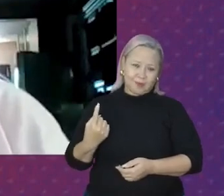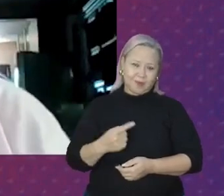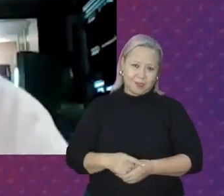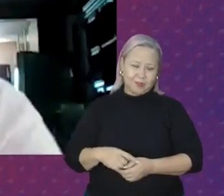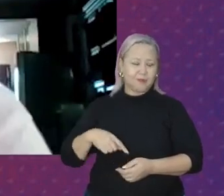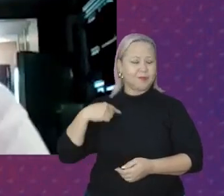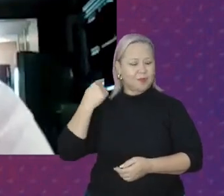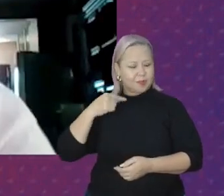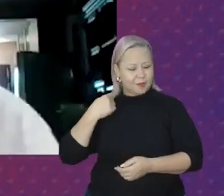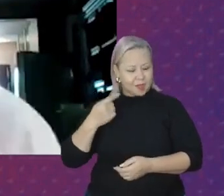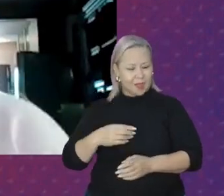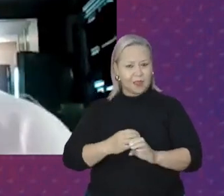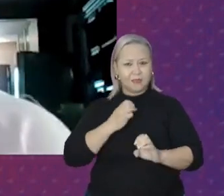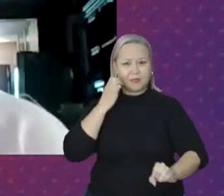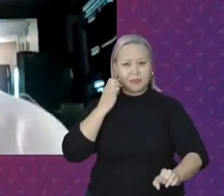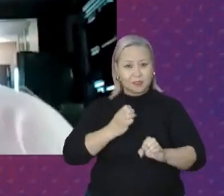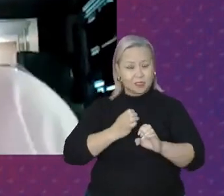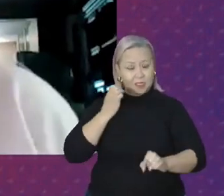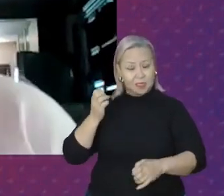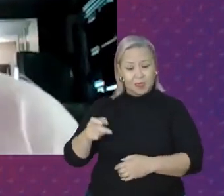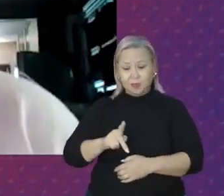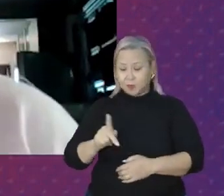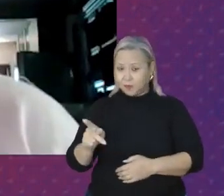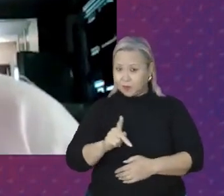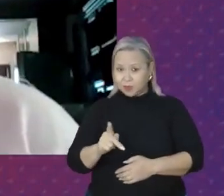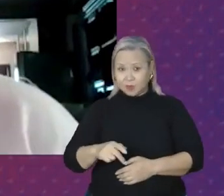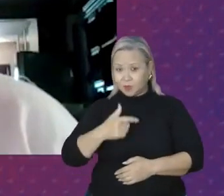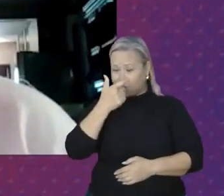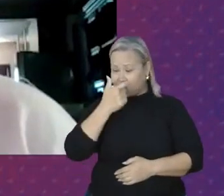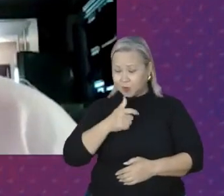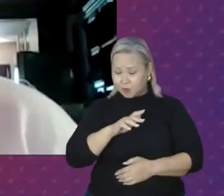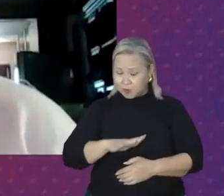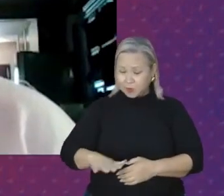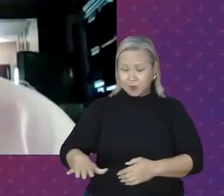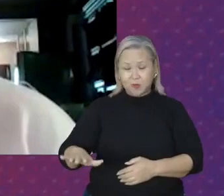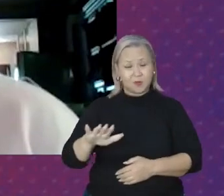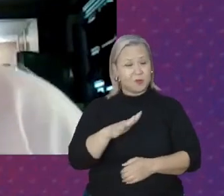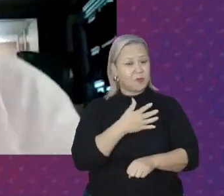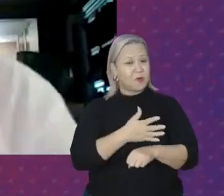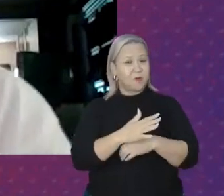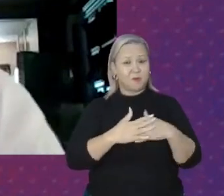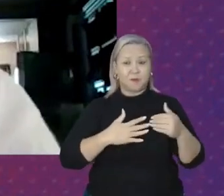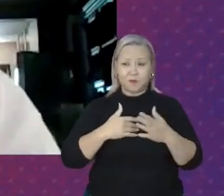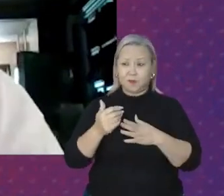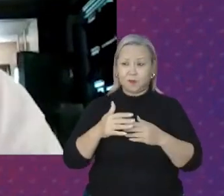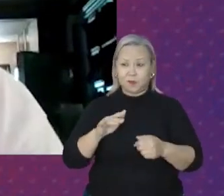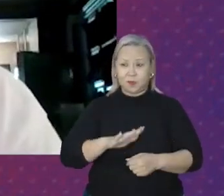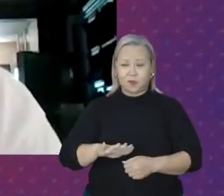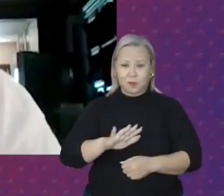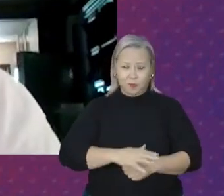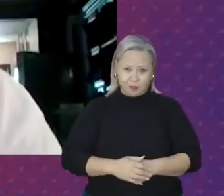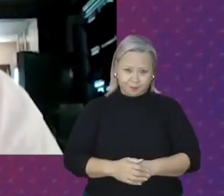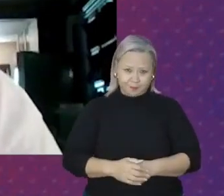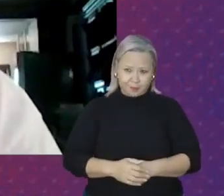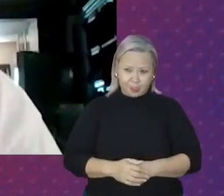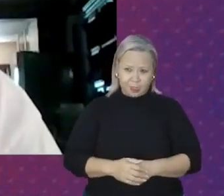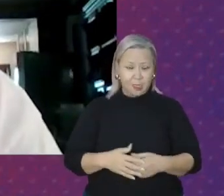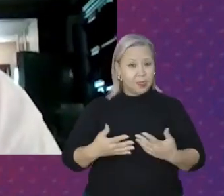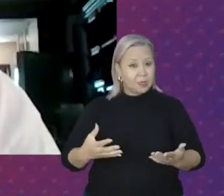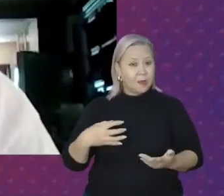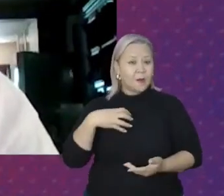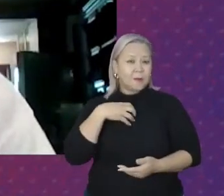advogadas, somos enfermeiras, somos professoras, somos população em situação de rua, somos população em situação